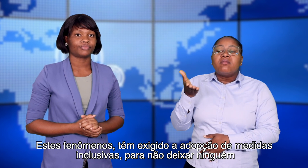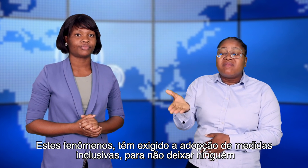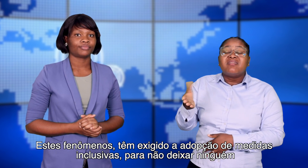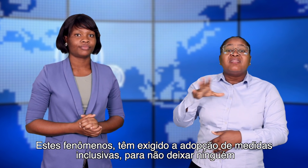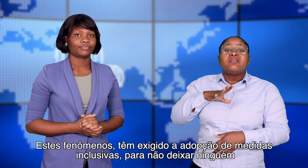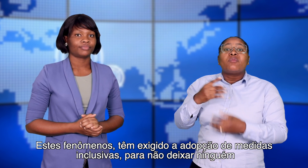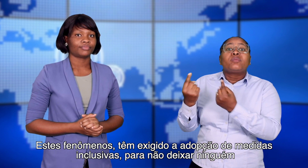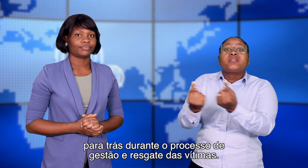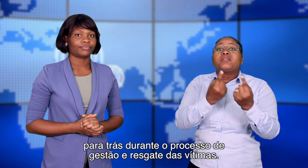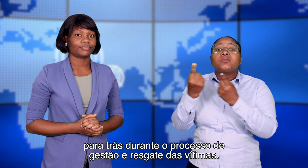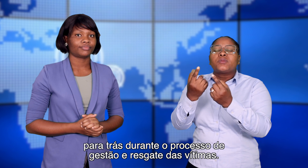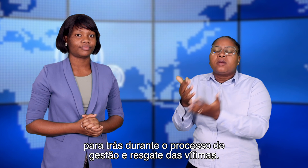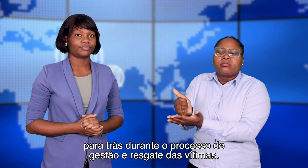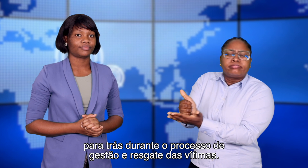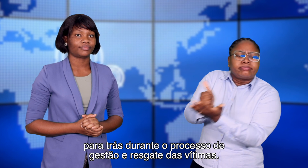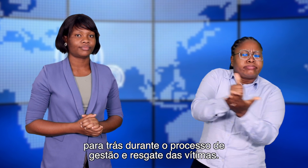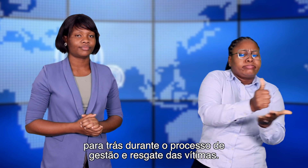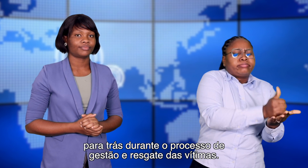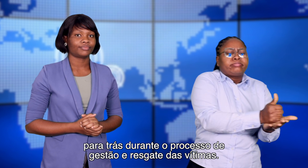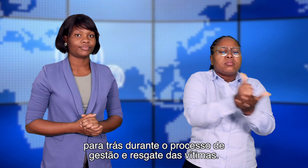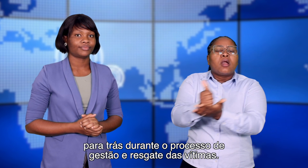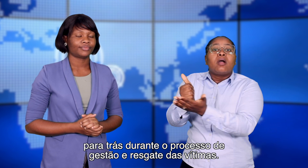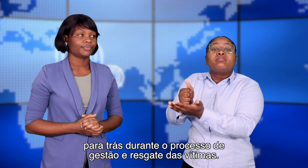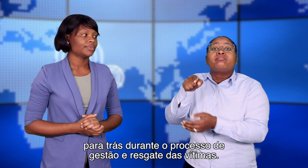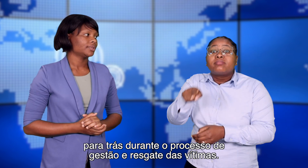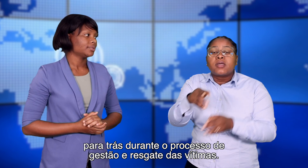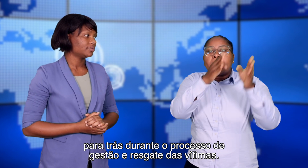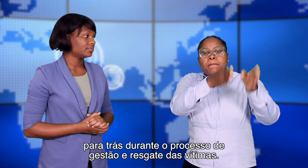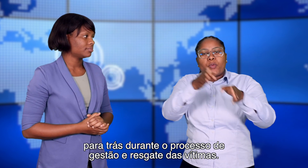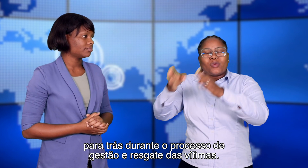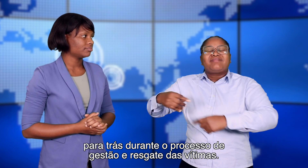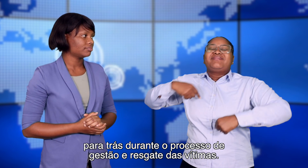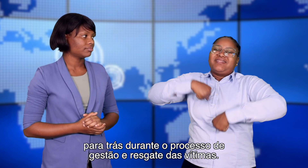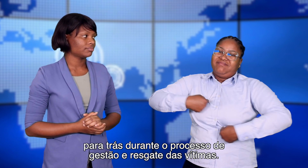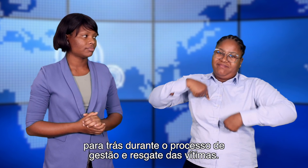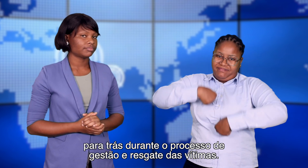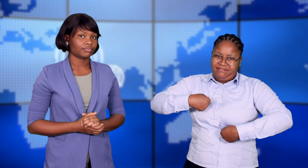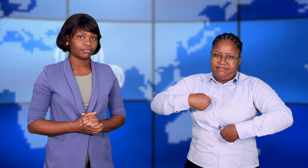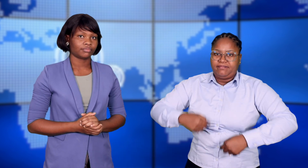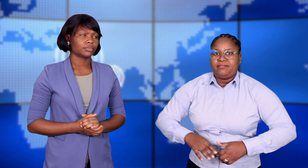não deixar ninguém para trás durante o processo de gestão e resgate das vítimas.